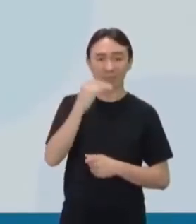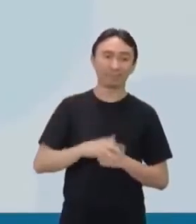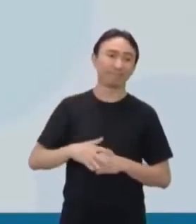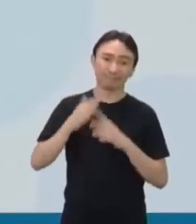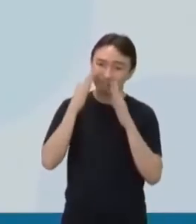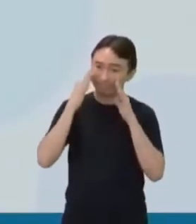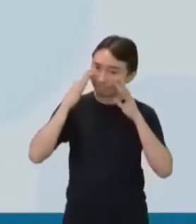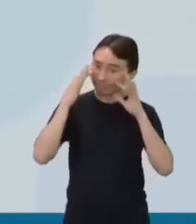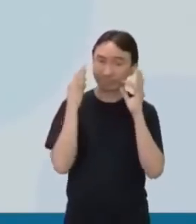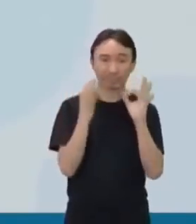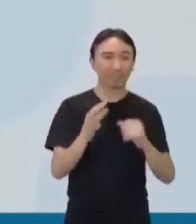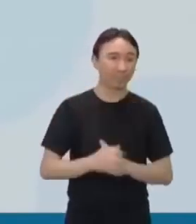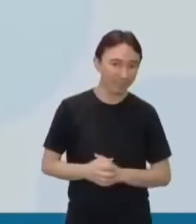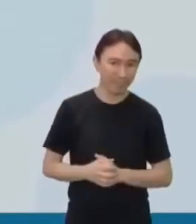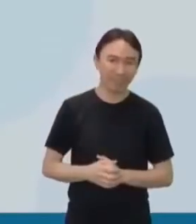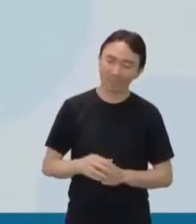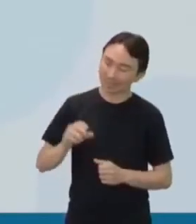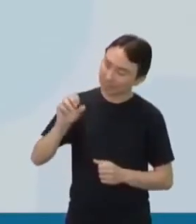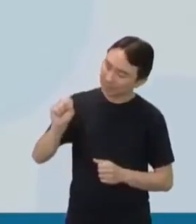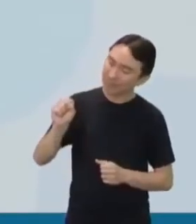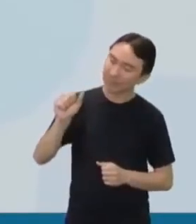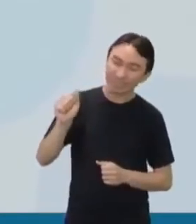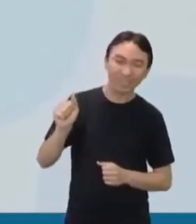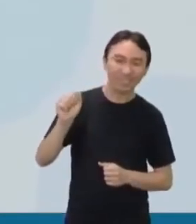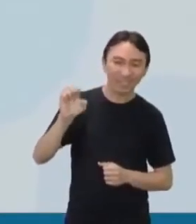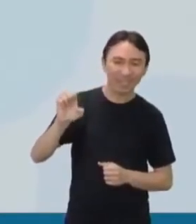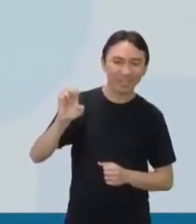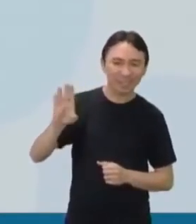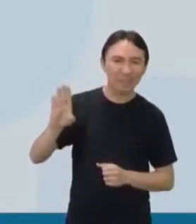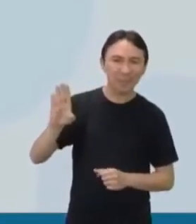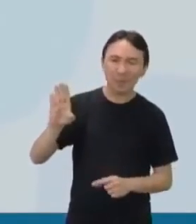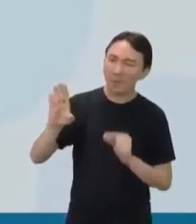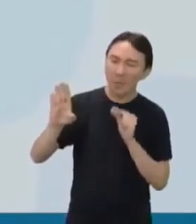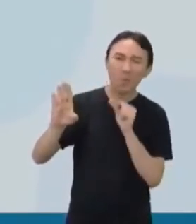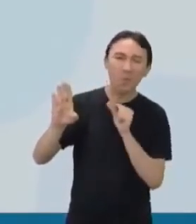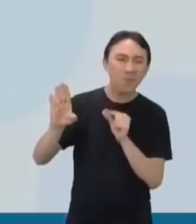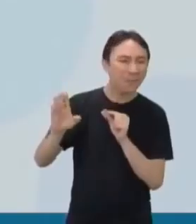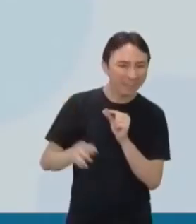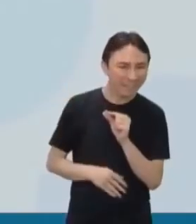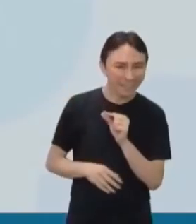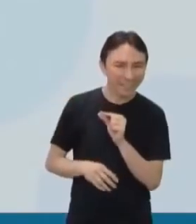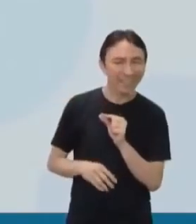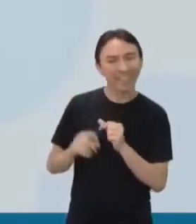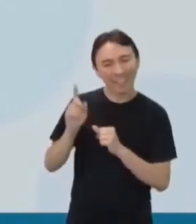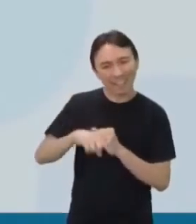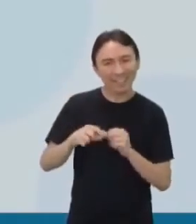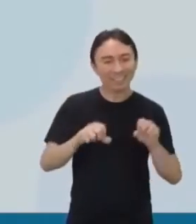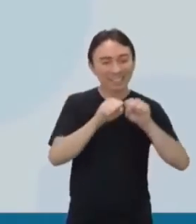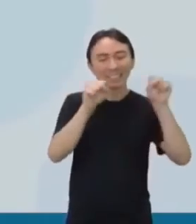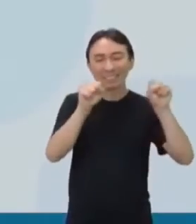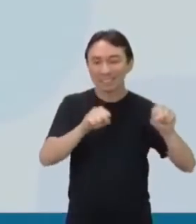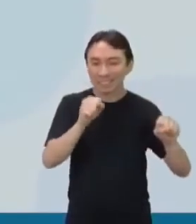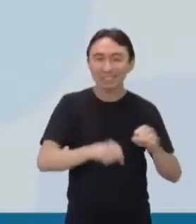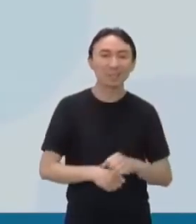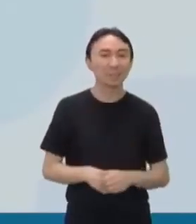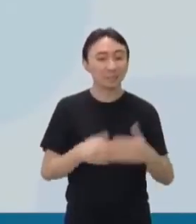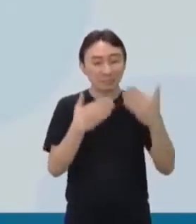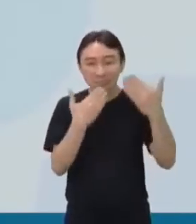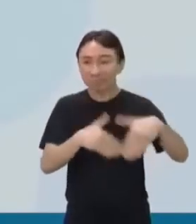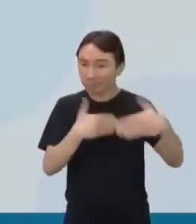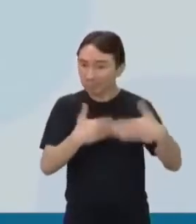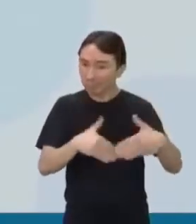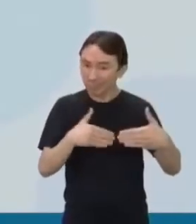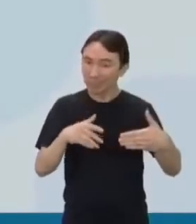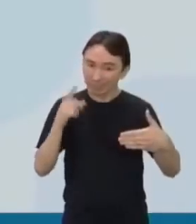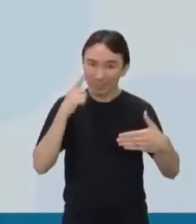Então, vamos falar um pouquinho o que é o SAEB, né? Que é esse sistema de avaliação de educação básica, né? Que ele acontece